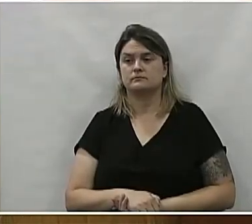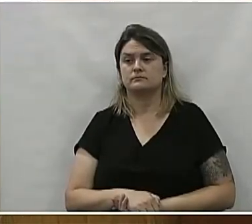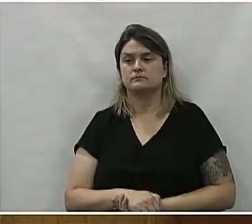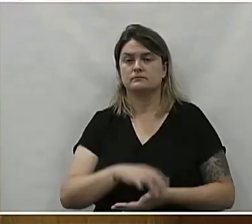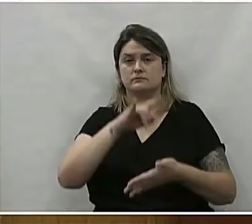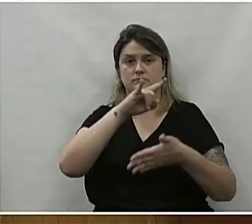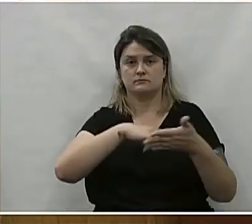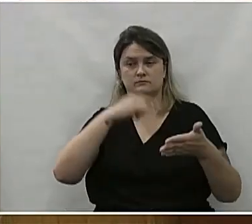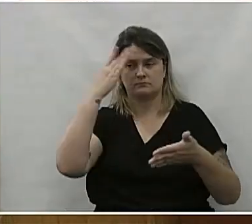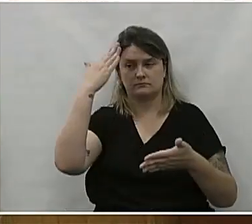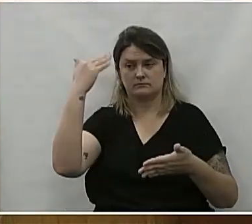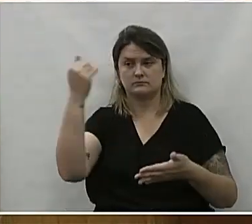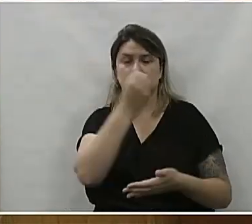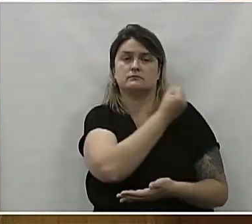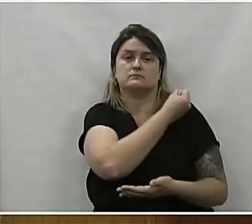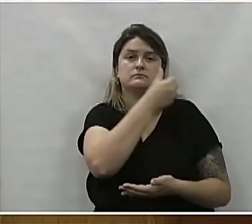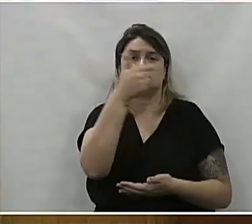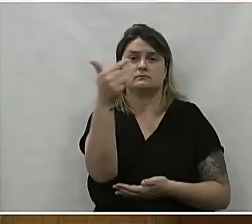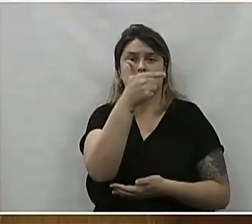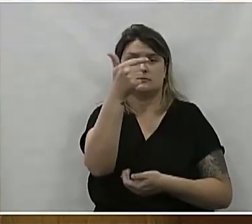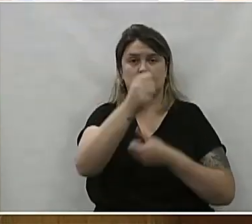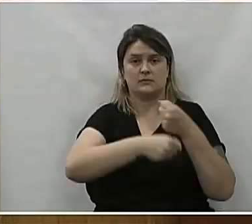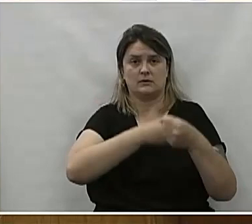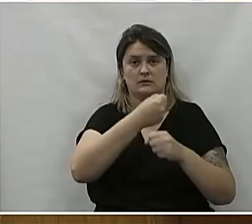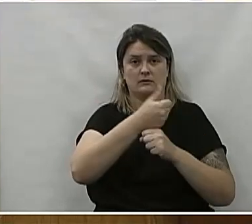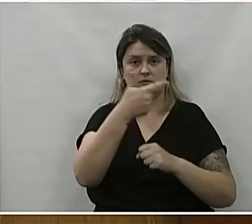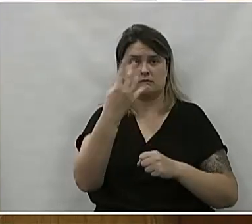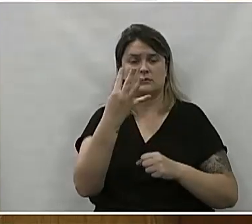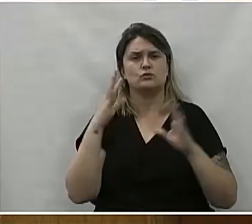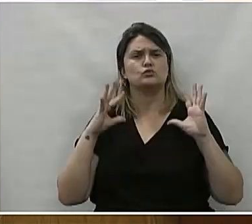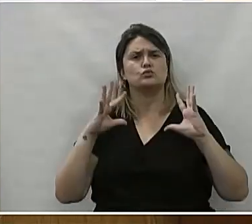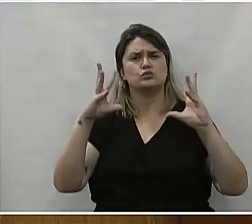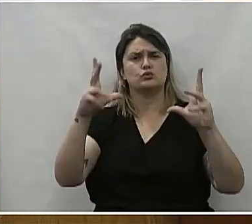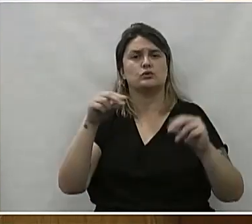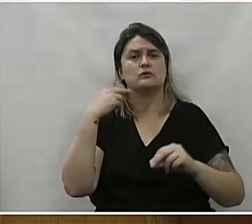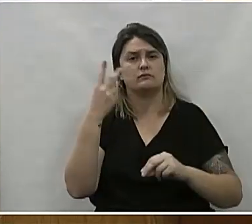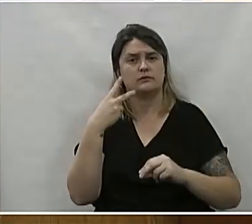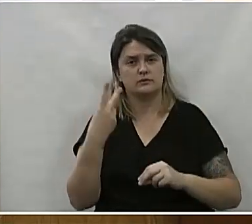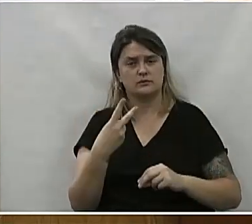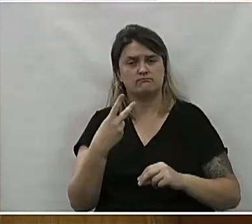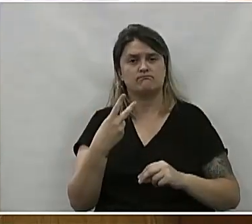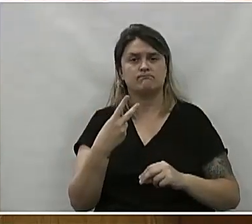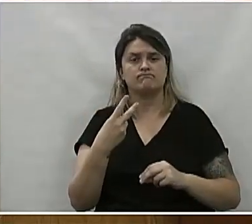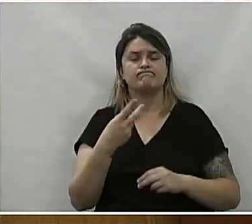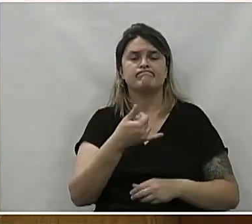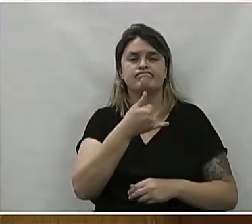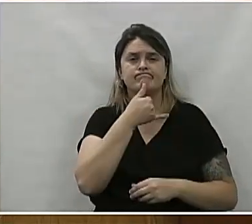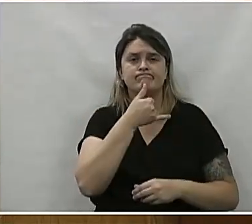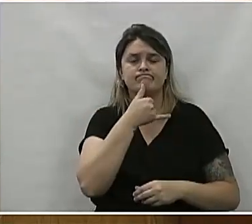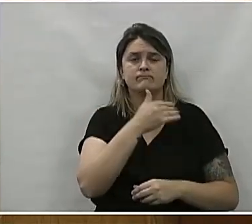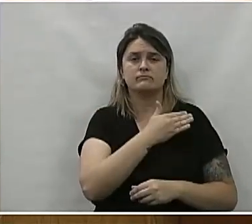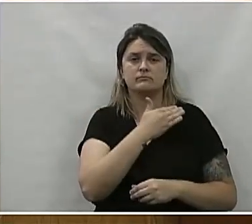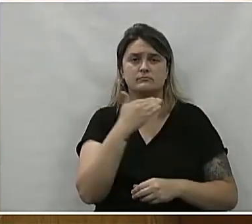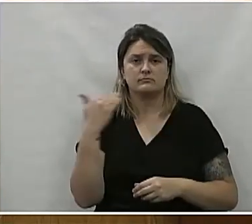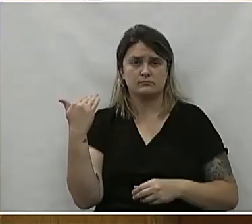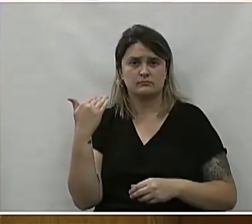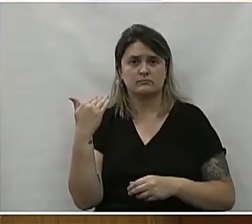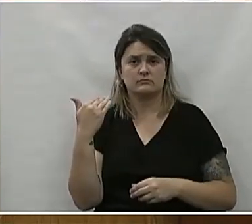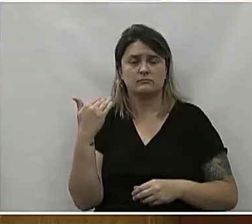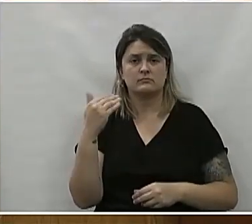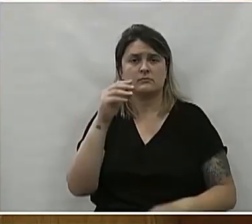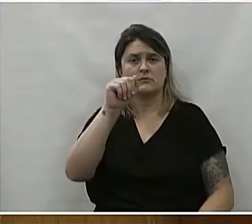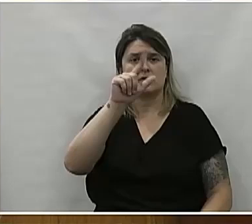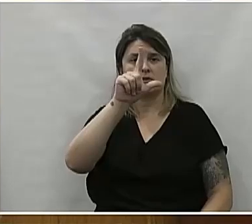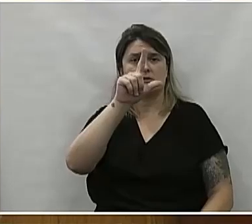Moções Número 22 De 2024 De todos os vereadores Uma moção de pesar Pelo falecimento De